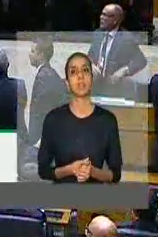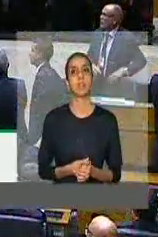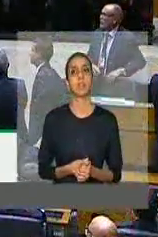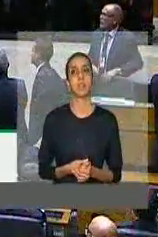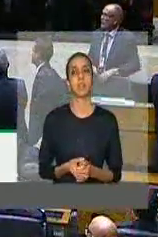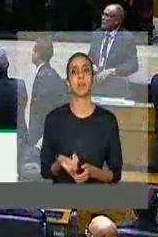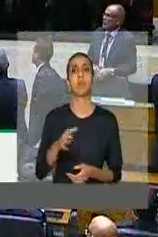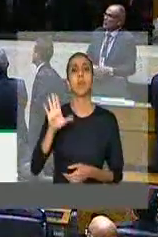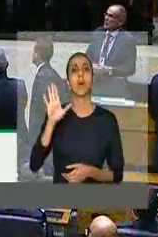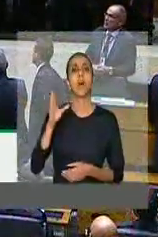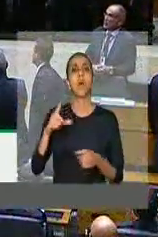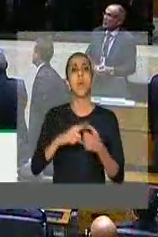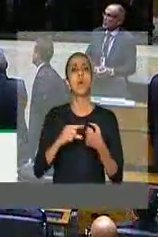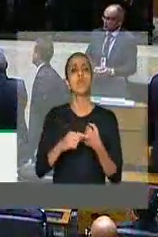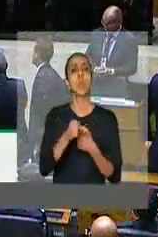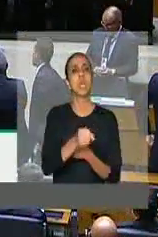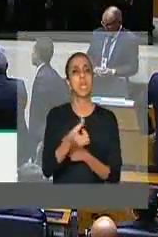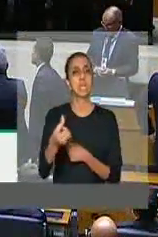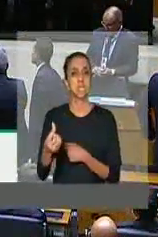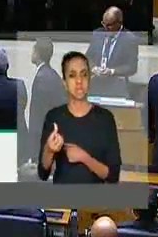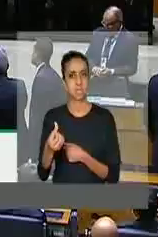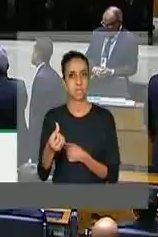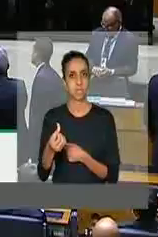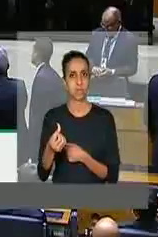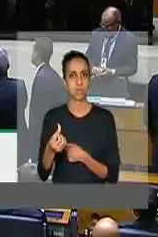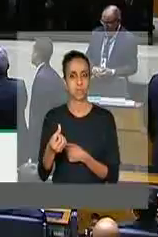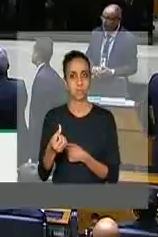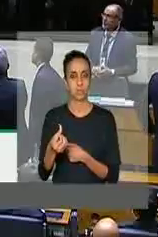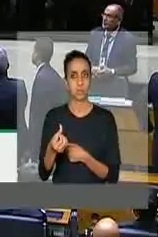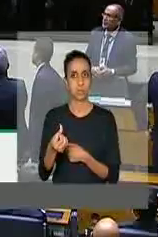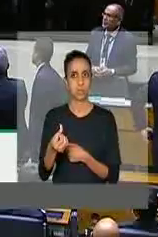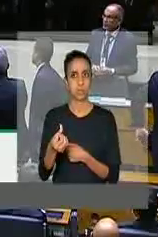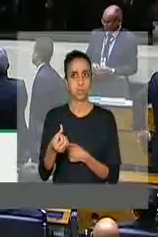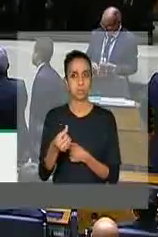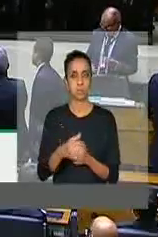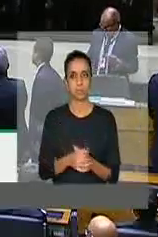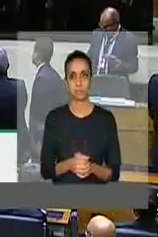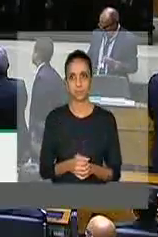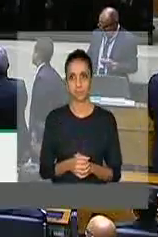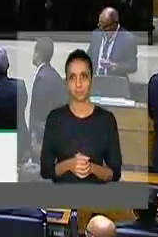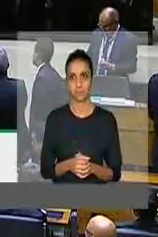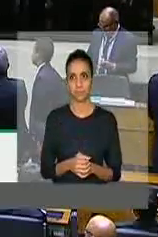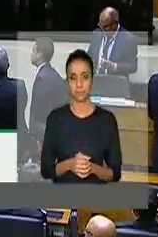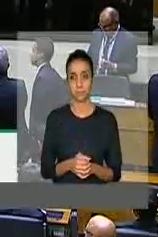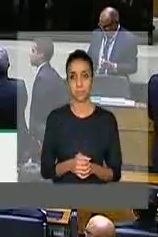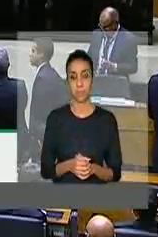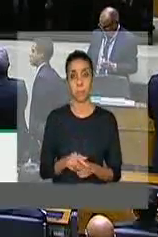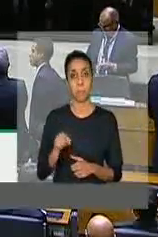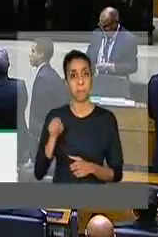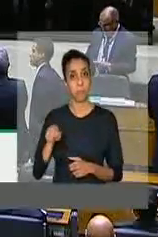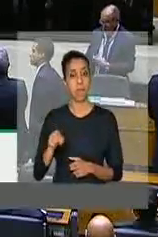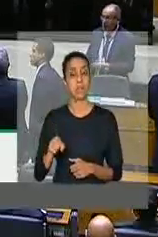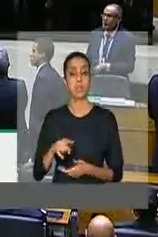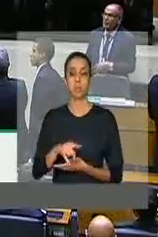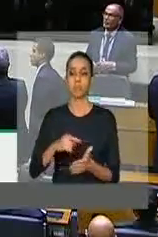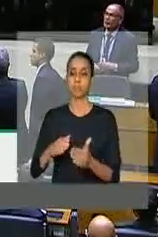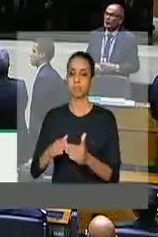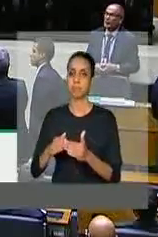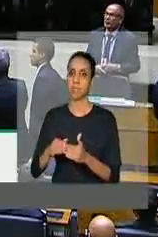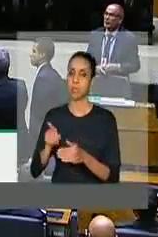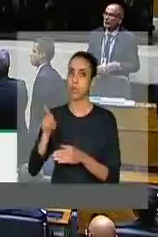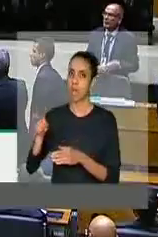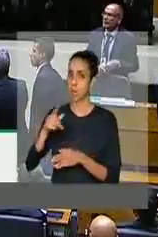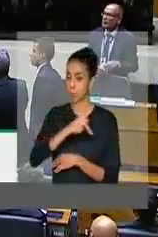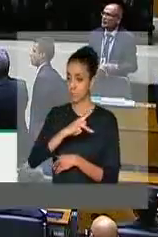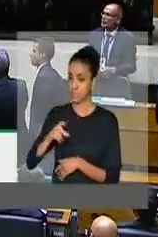artigo 86 da Constituição. Quem está com a palavra no momento é o deputado Júlio Delgado. A solicitação do presidente do Supremo Tribunal Federal